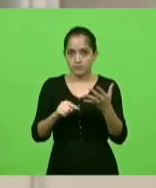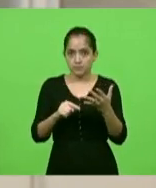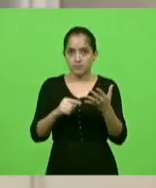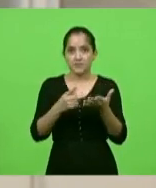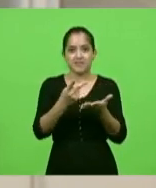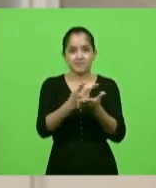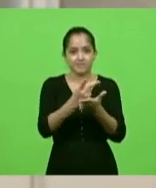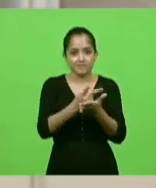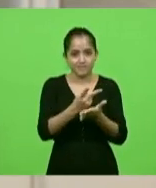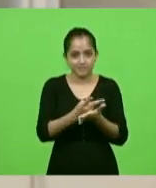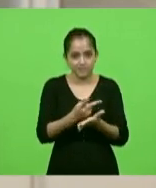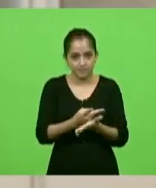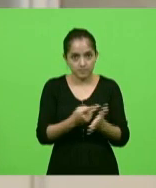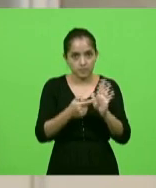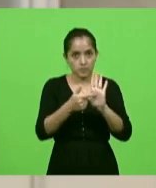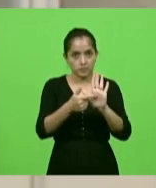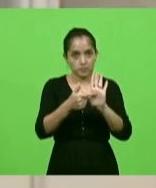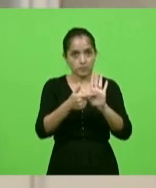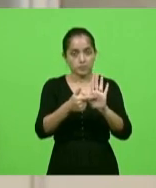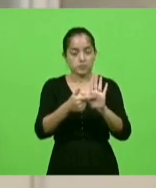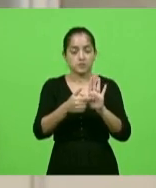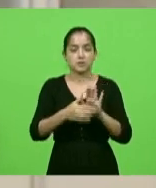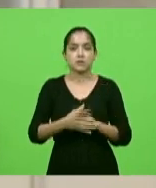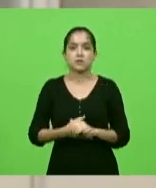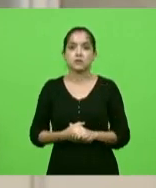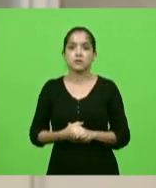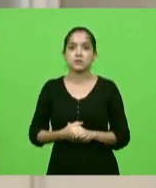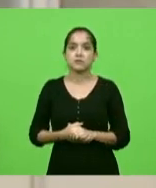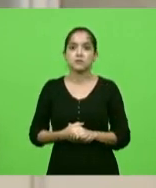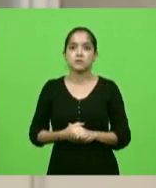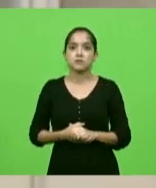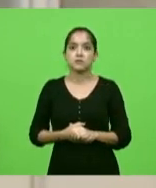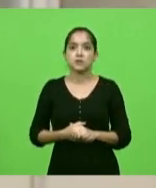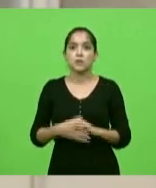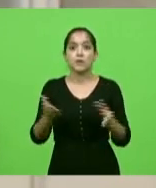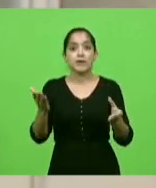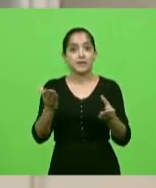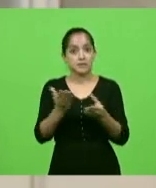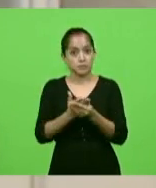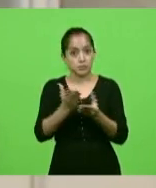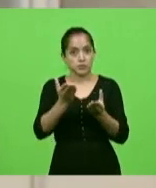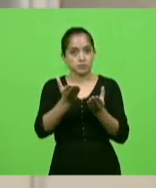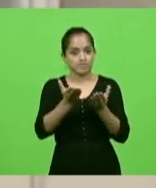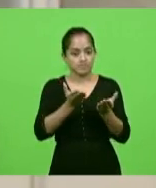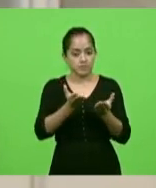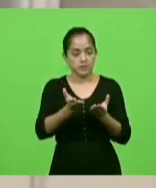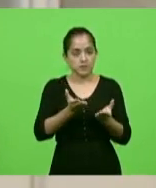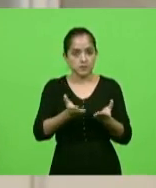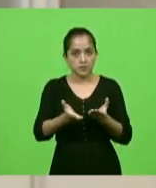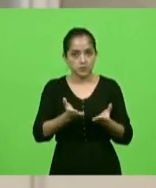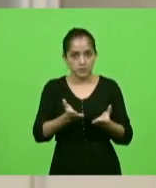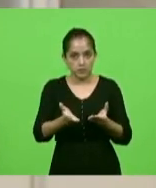e irregularidades apontadas e esse processo licitatório